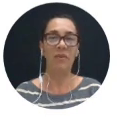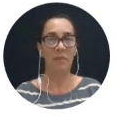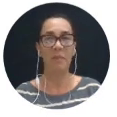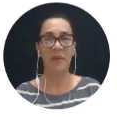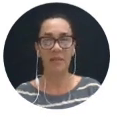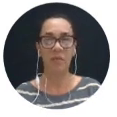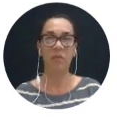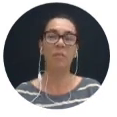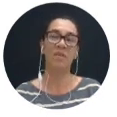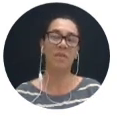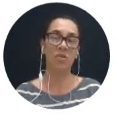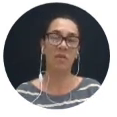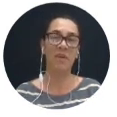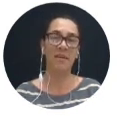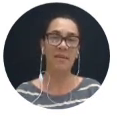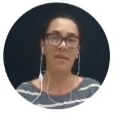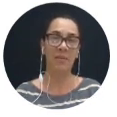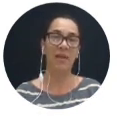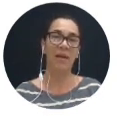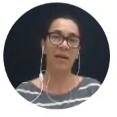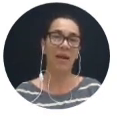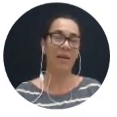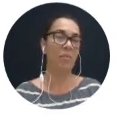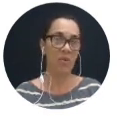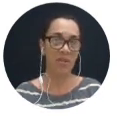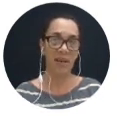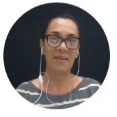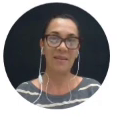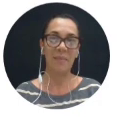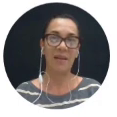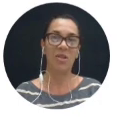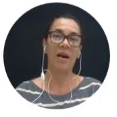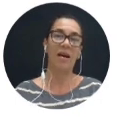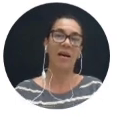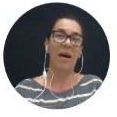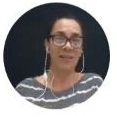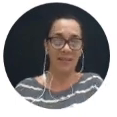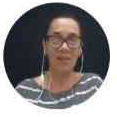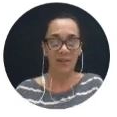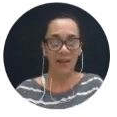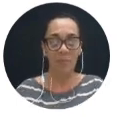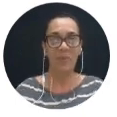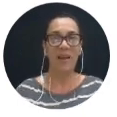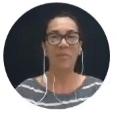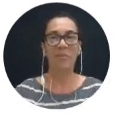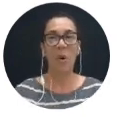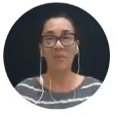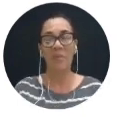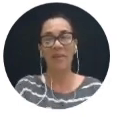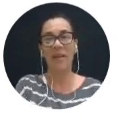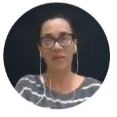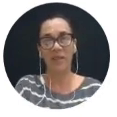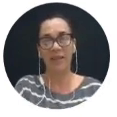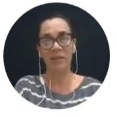respeito de um tema específico do processo de alfabetização, né, e que muitos também sabem que já há bastante tempo, né, um